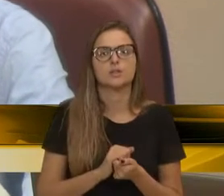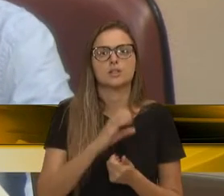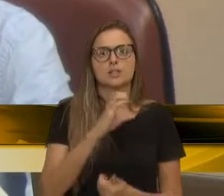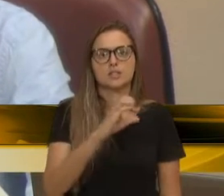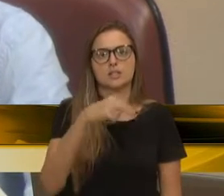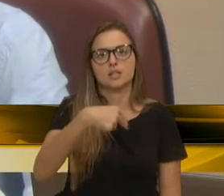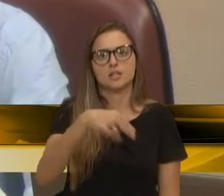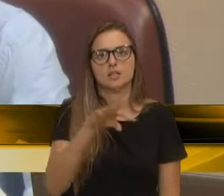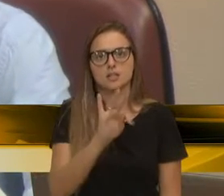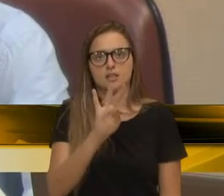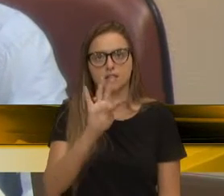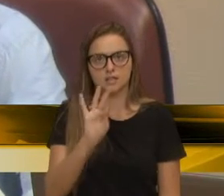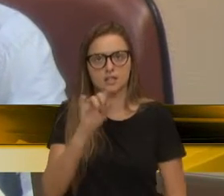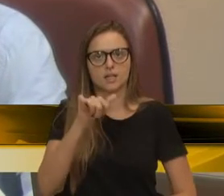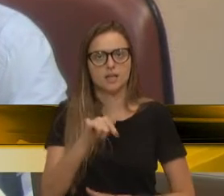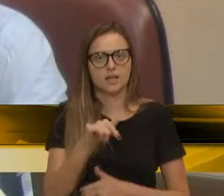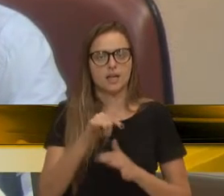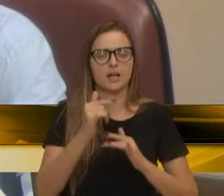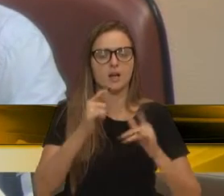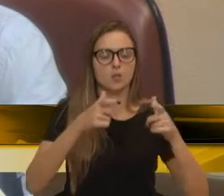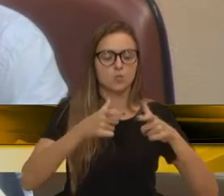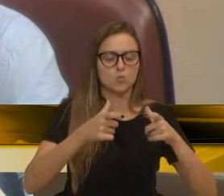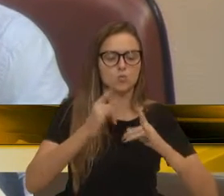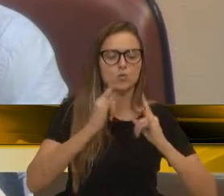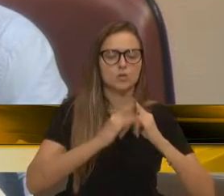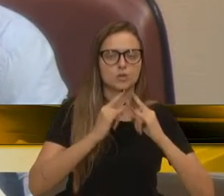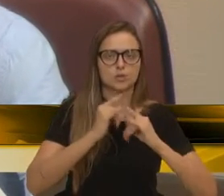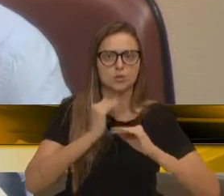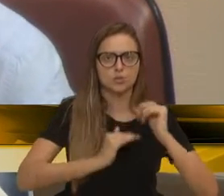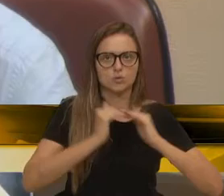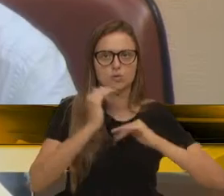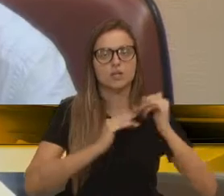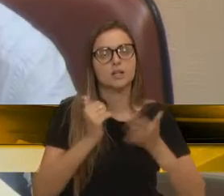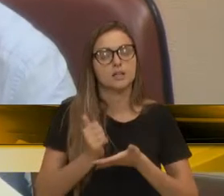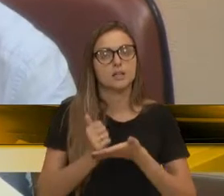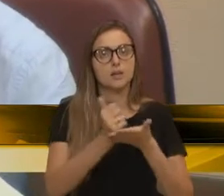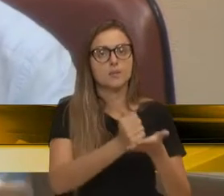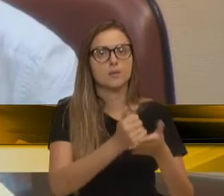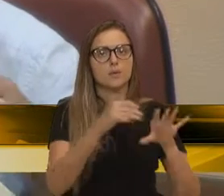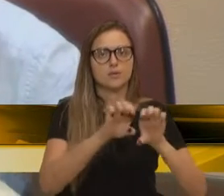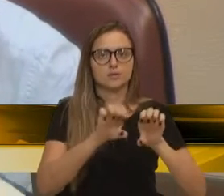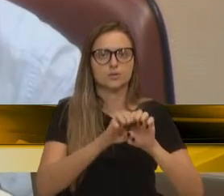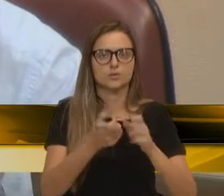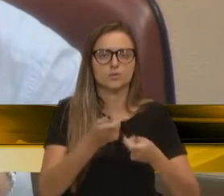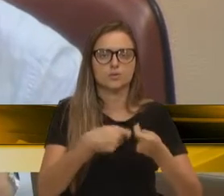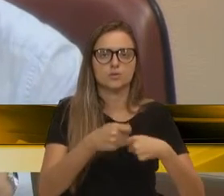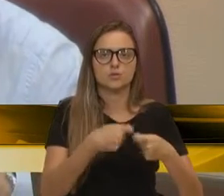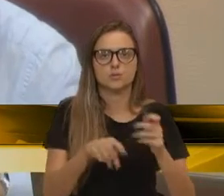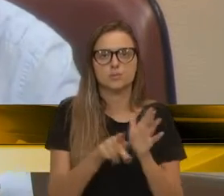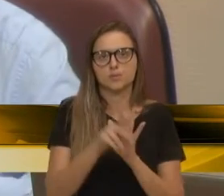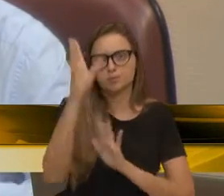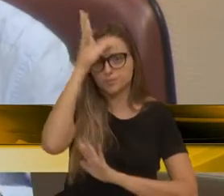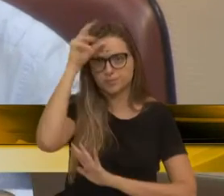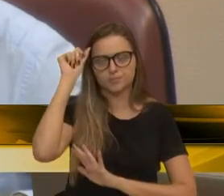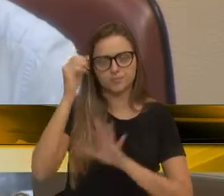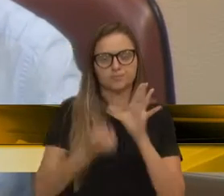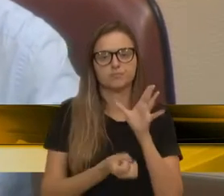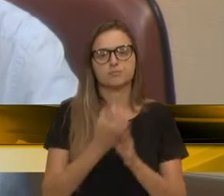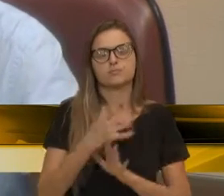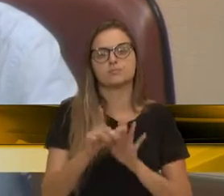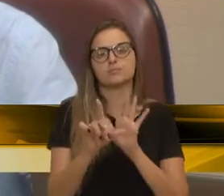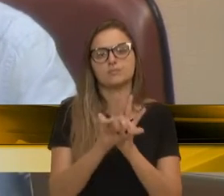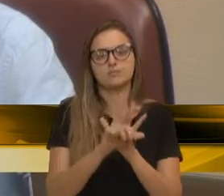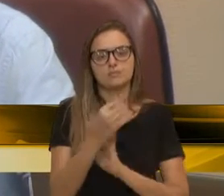é um órgão consultivo e auxiliar do poder executivo que integra a estrutura administrativa municipal foi criado pela lei municipal